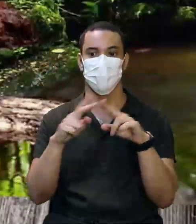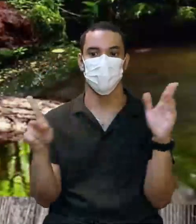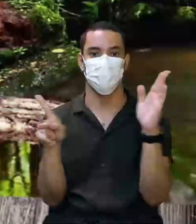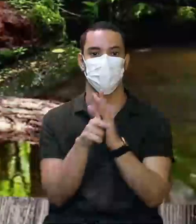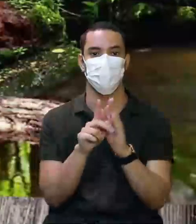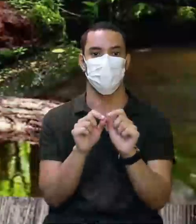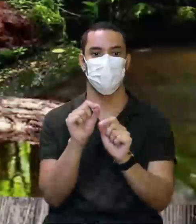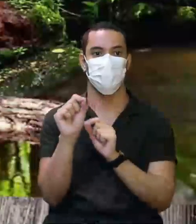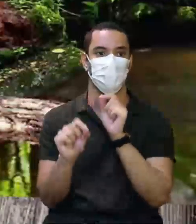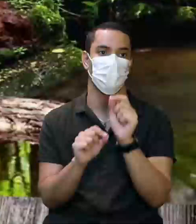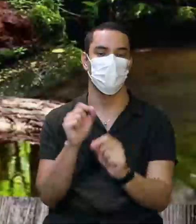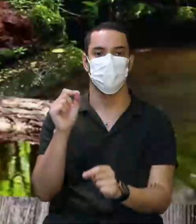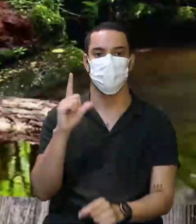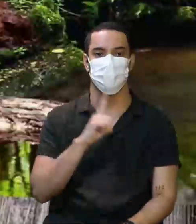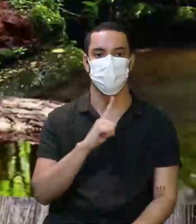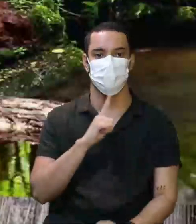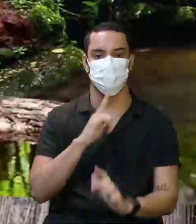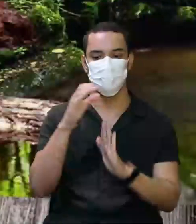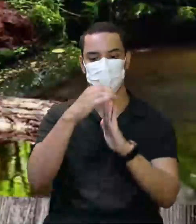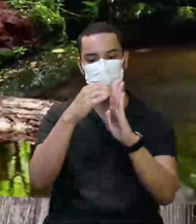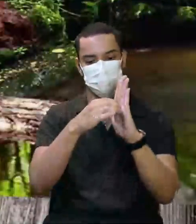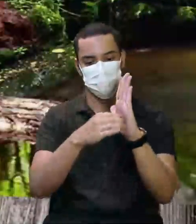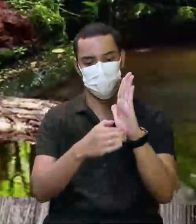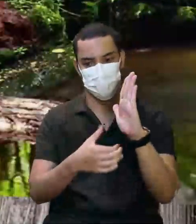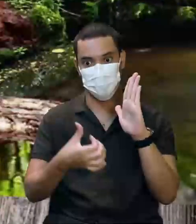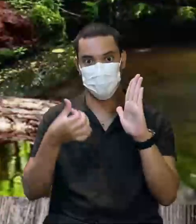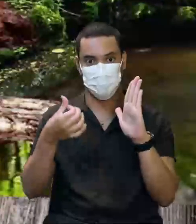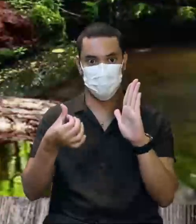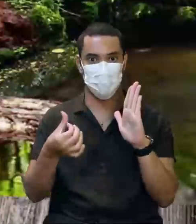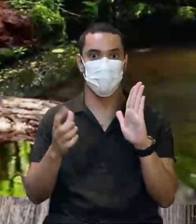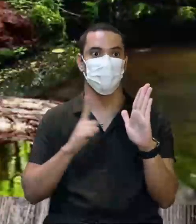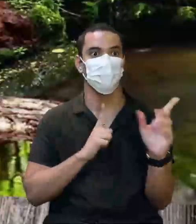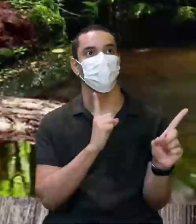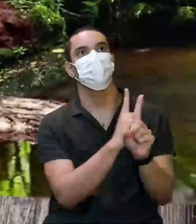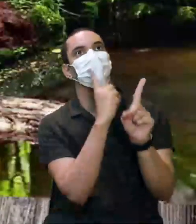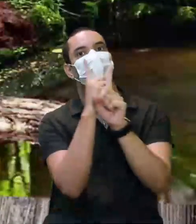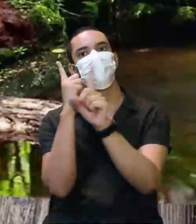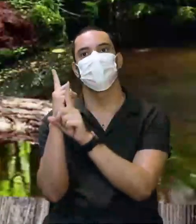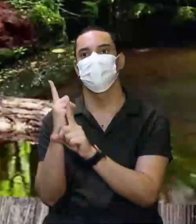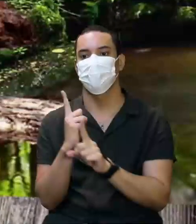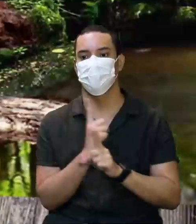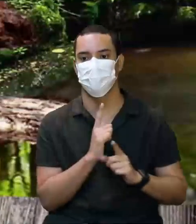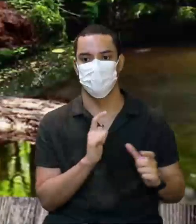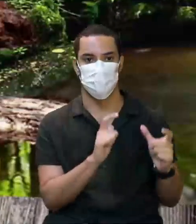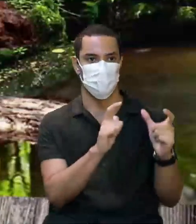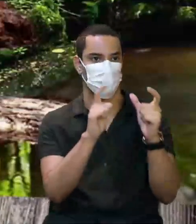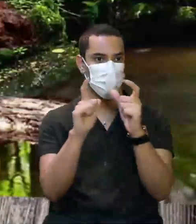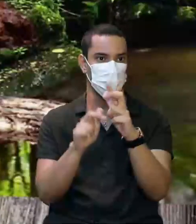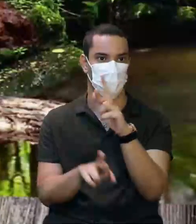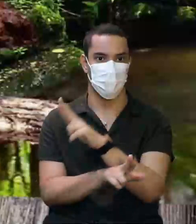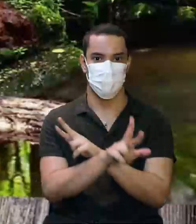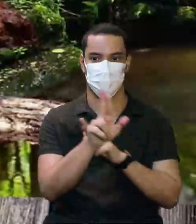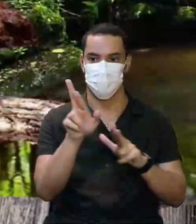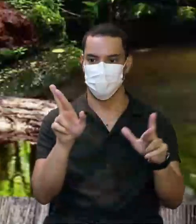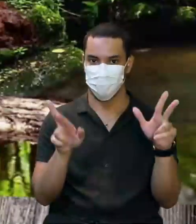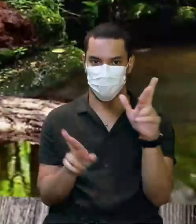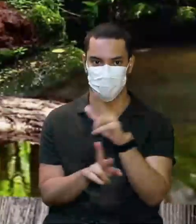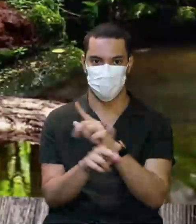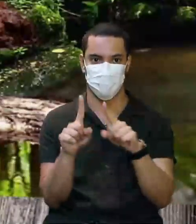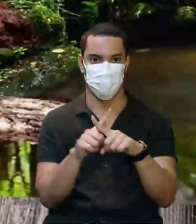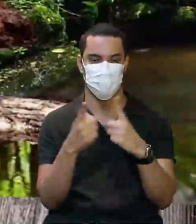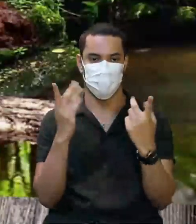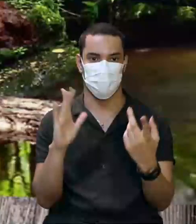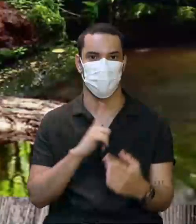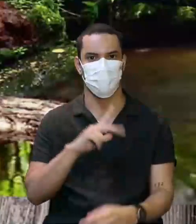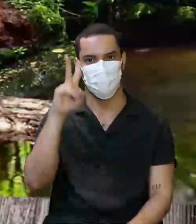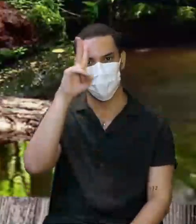australopitecos tiveram 6 que foram encontrados em locais diferentes e que já tiveram, eles